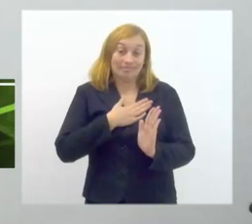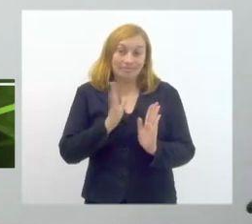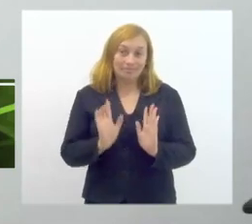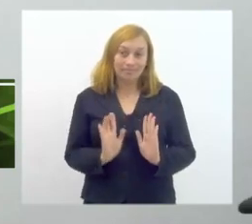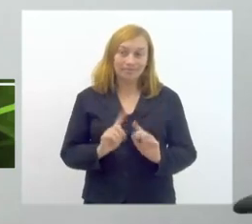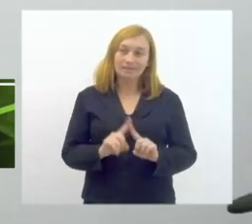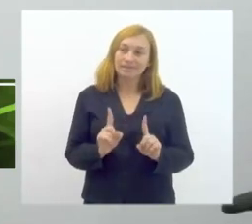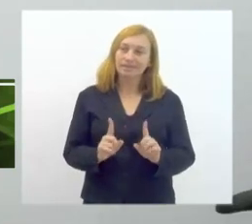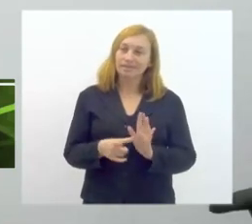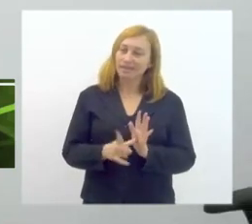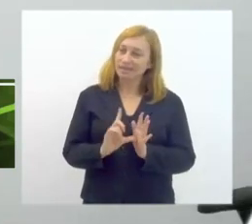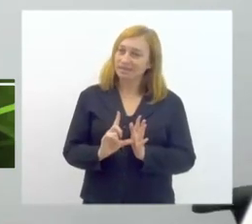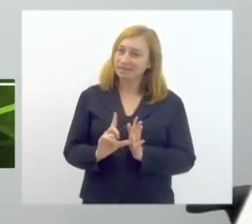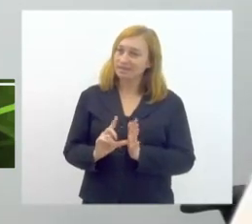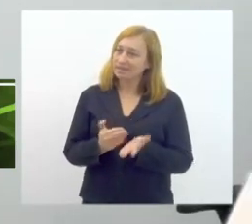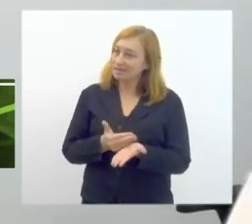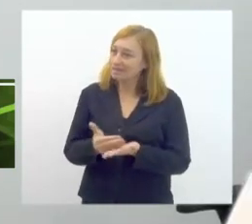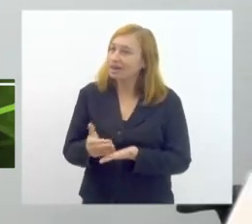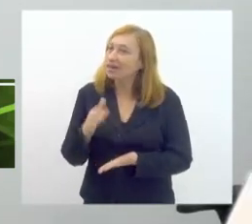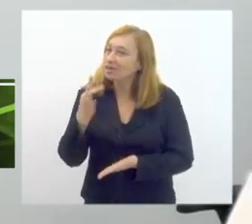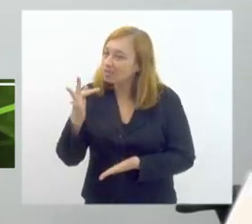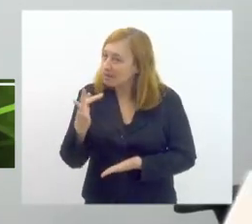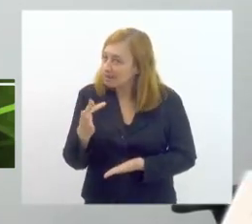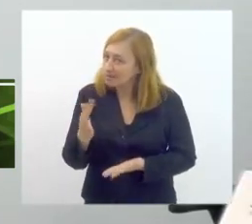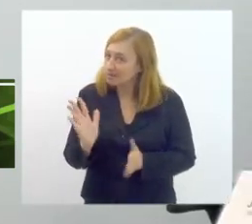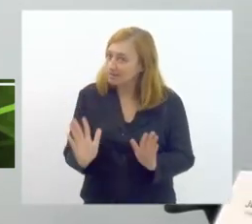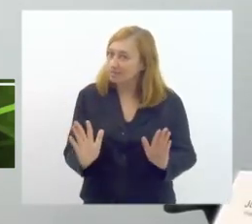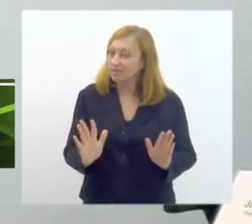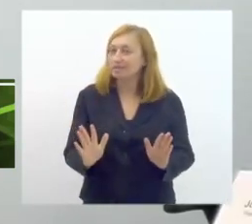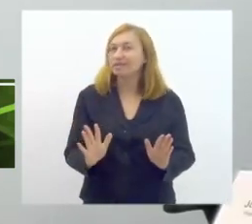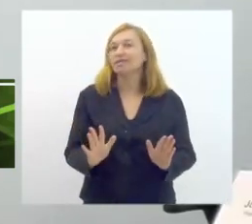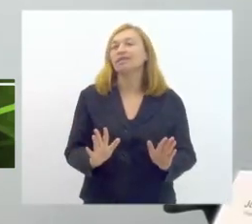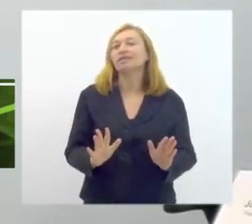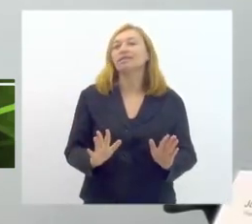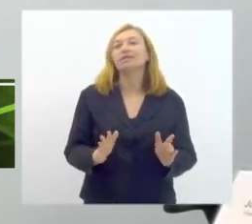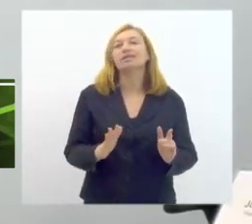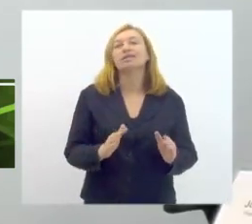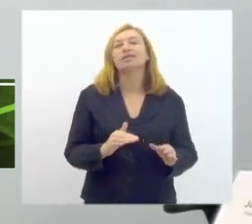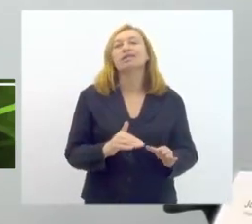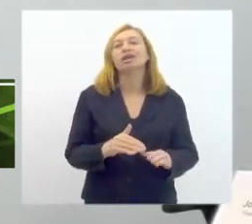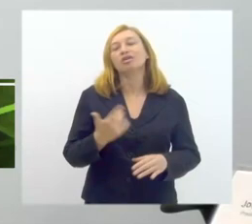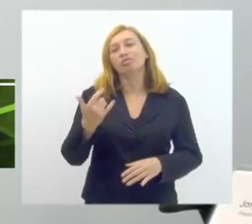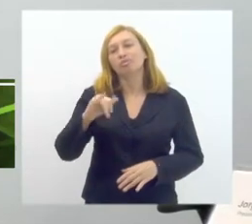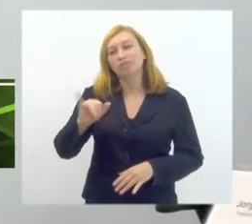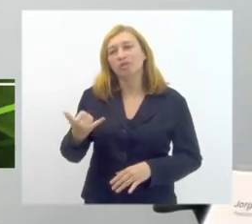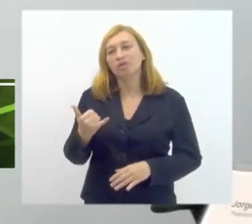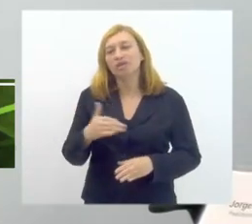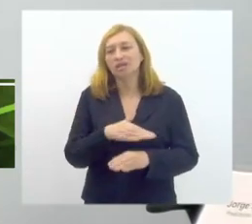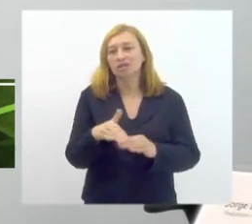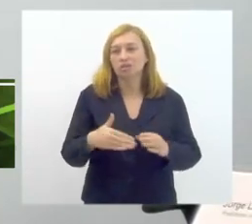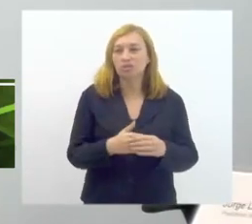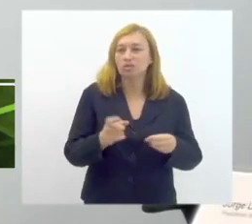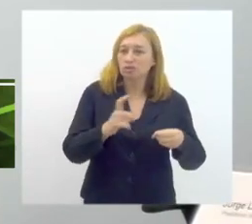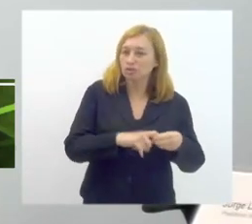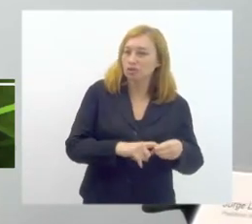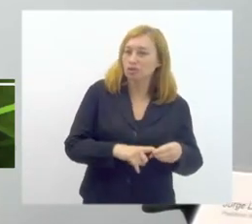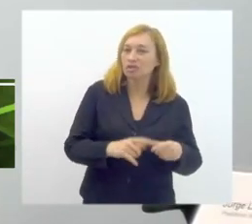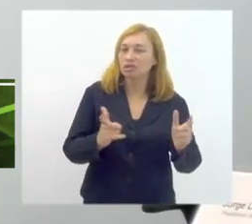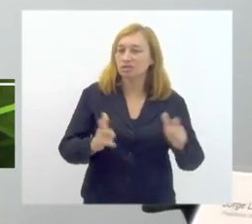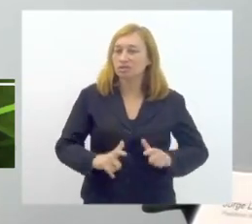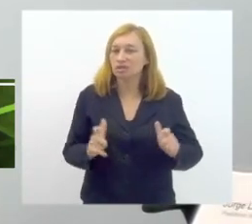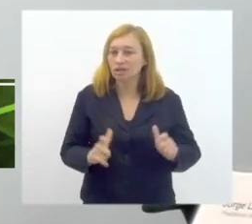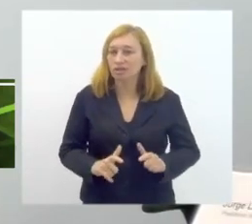antes de começar a marcar, só um breve recado, aproveitando aqui que a gente tem uma agremiação de todos os consórcios de saúde do Estado e de gestores, secretários e